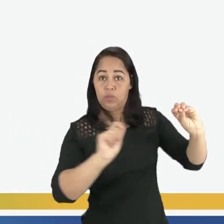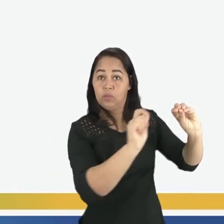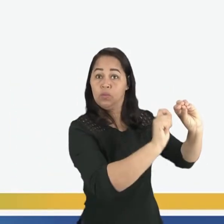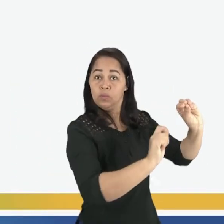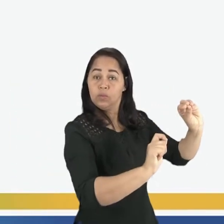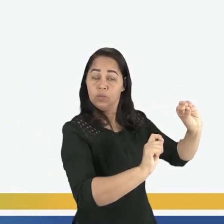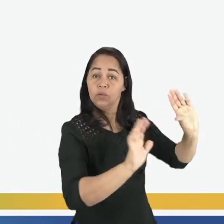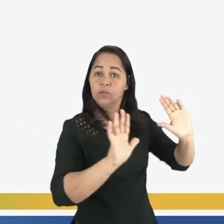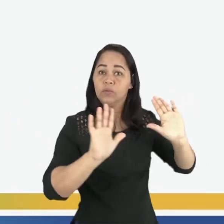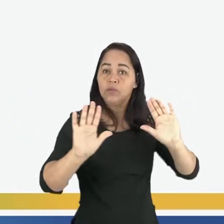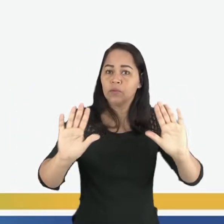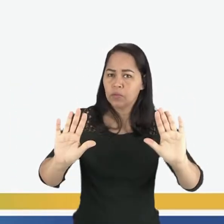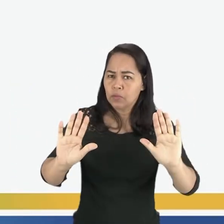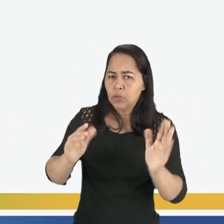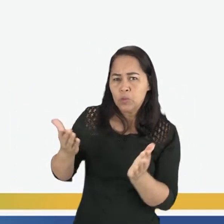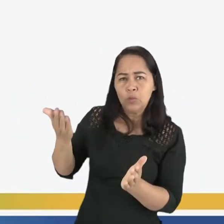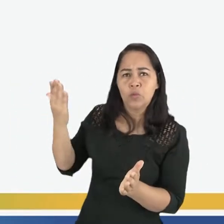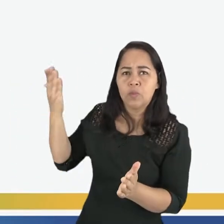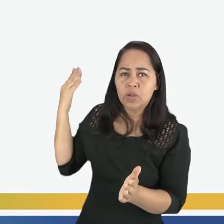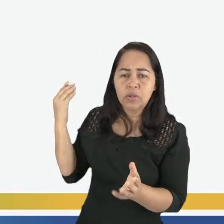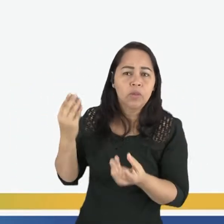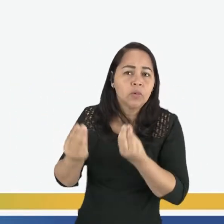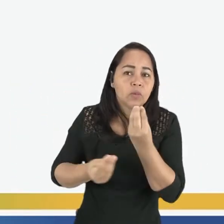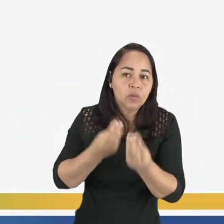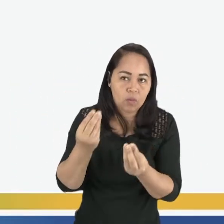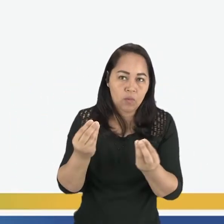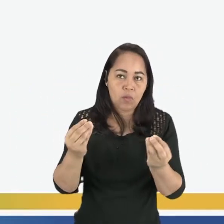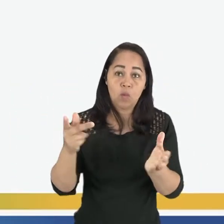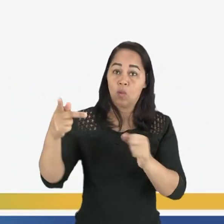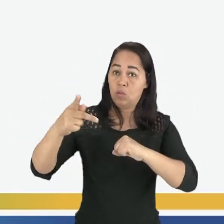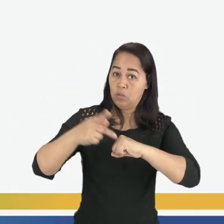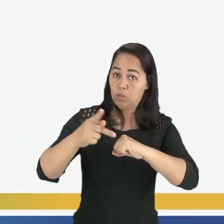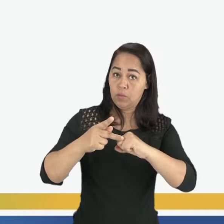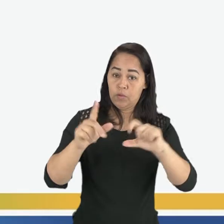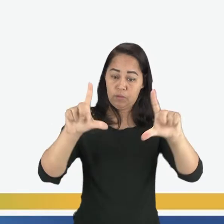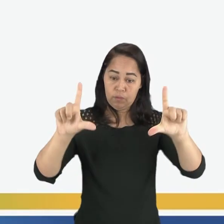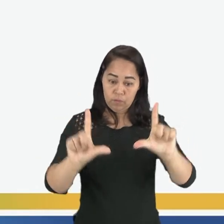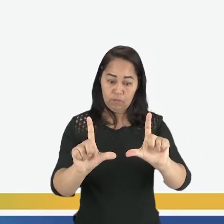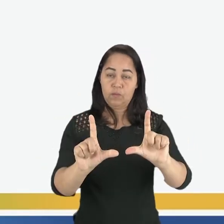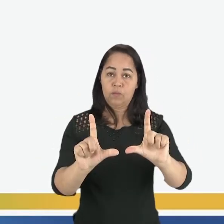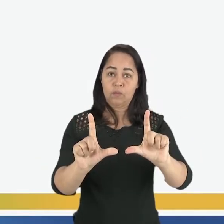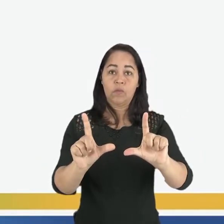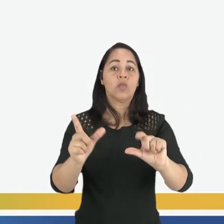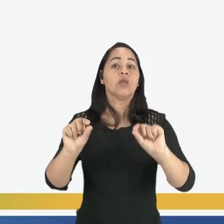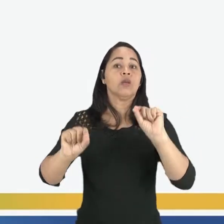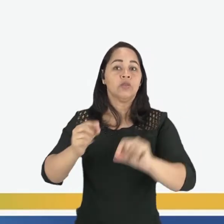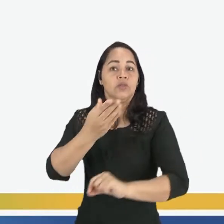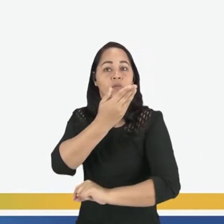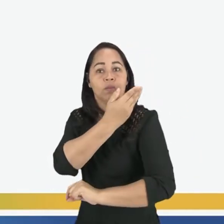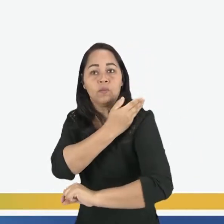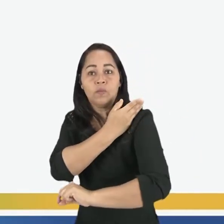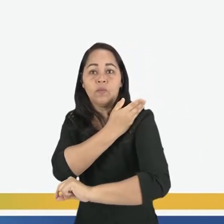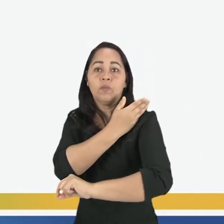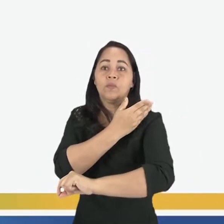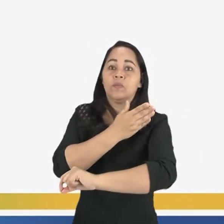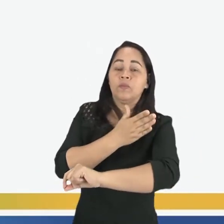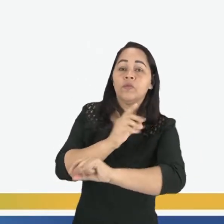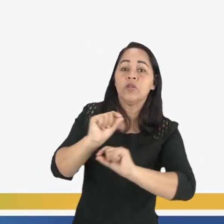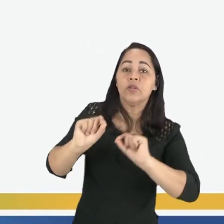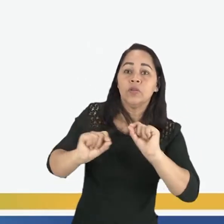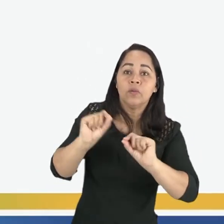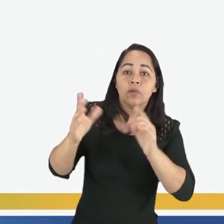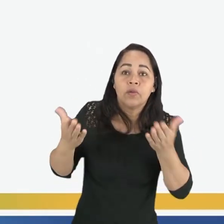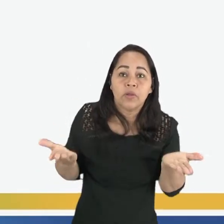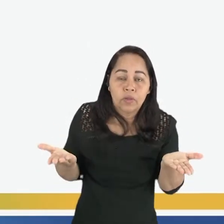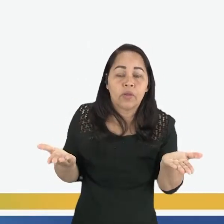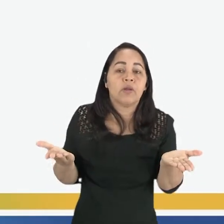Na periodização tradicional, a escrita é a marca que separa a pré-história da história. No início da escrita, uma